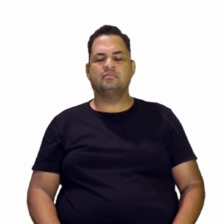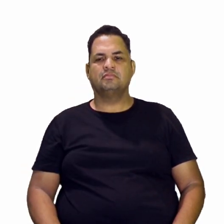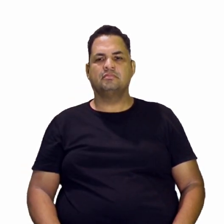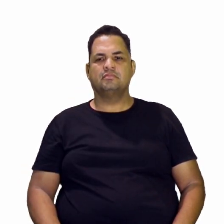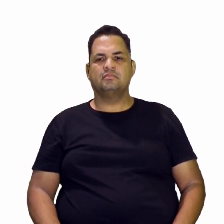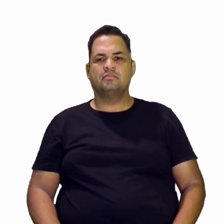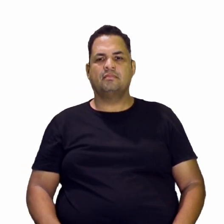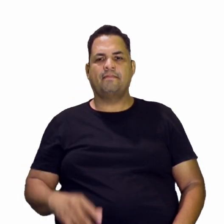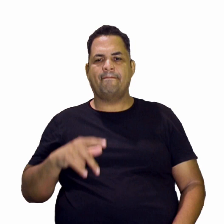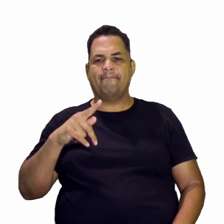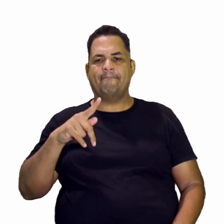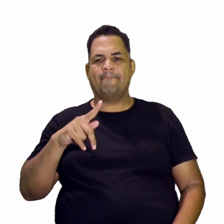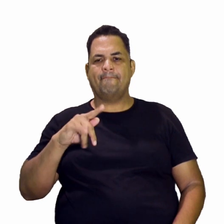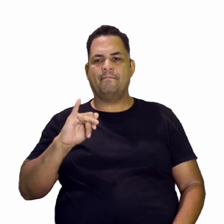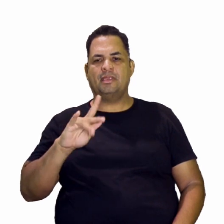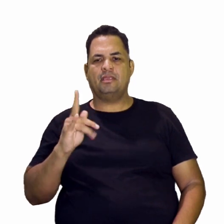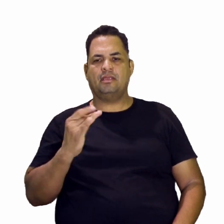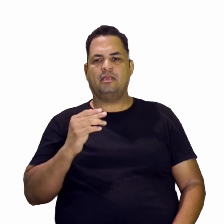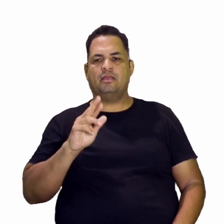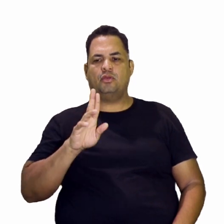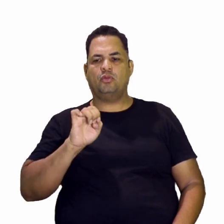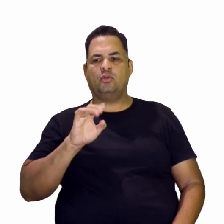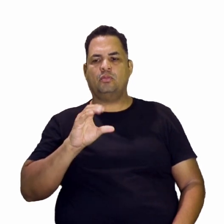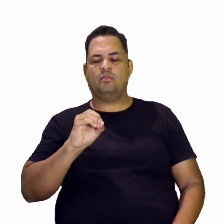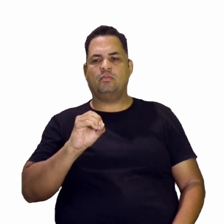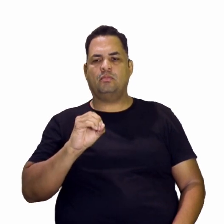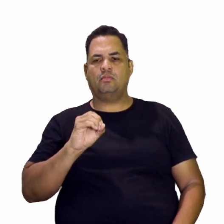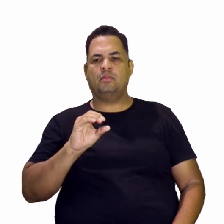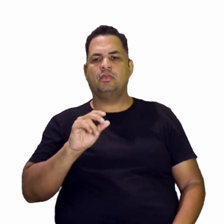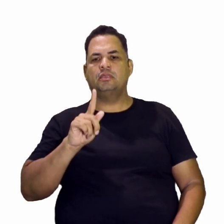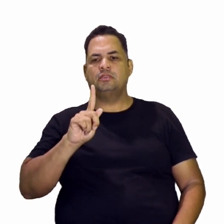Pinheiro é uma gimnosperma.